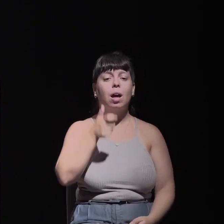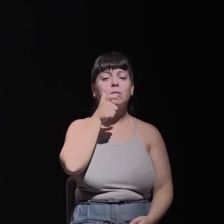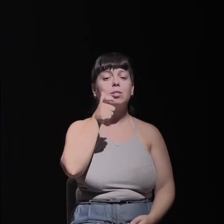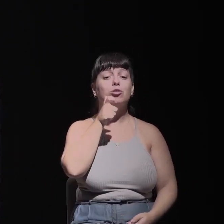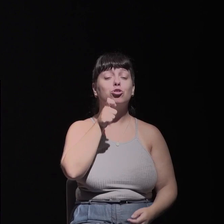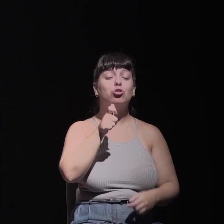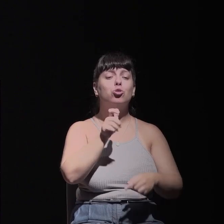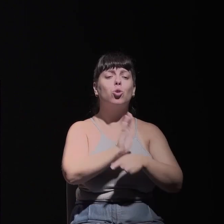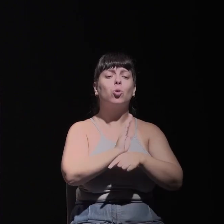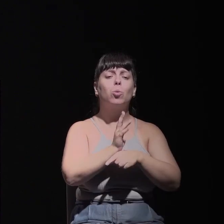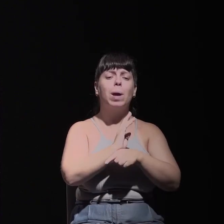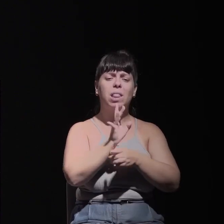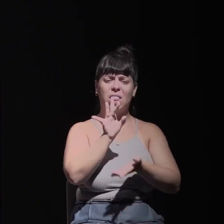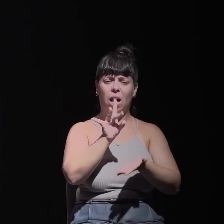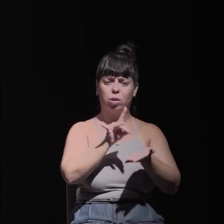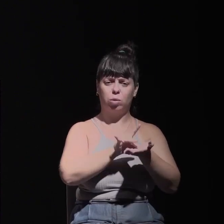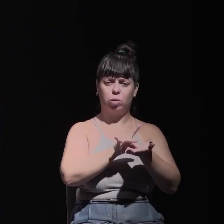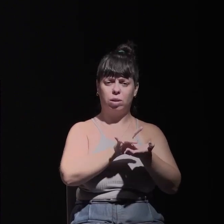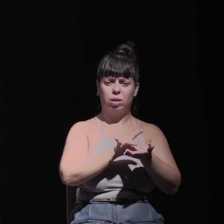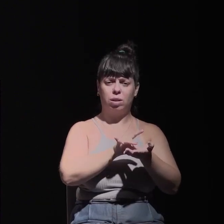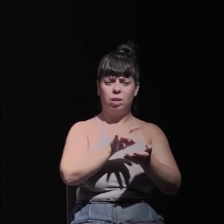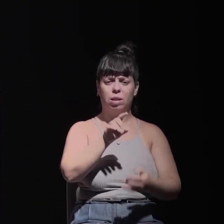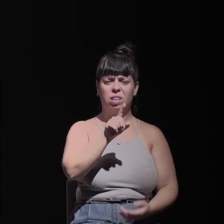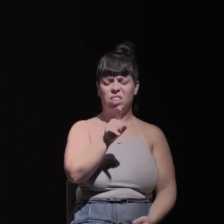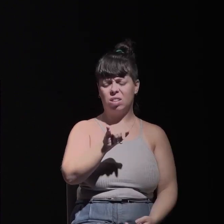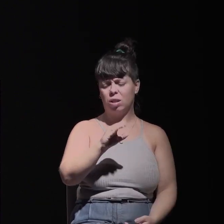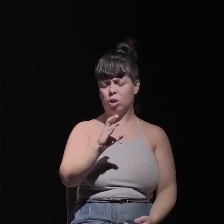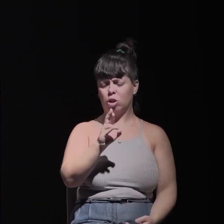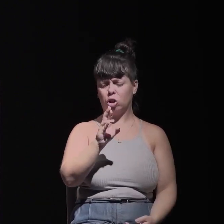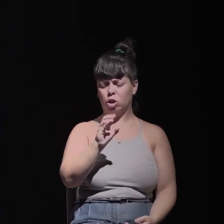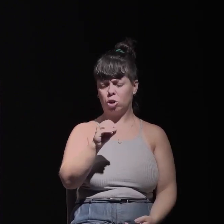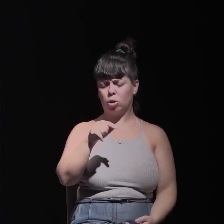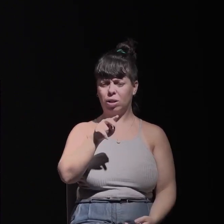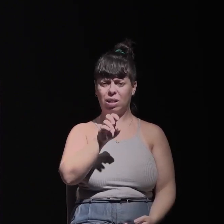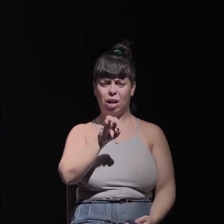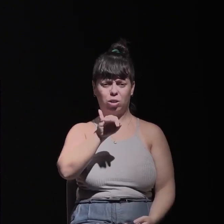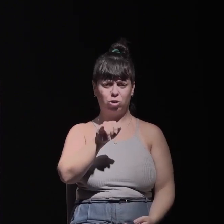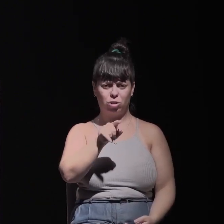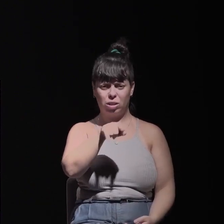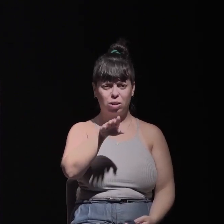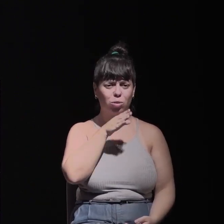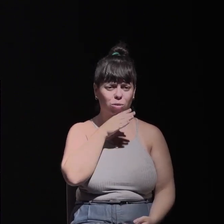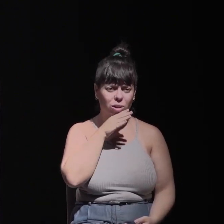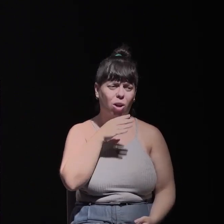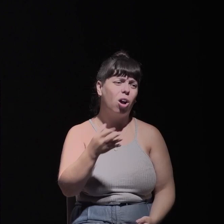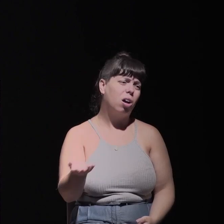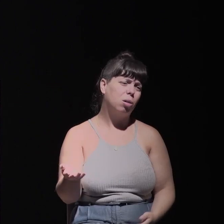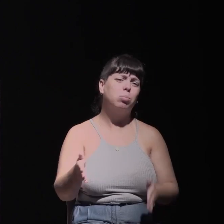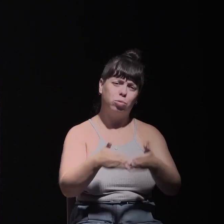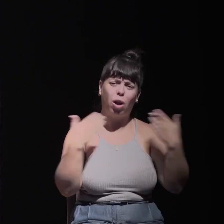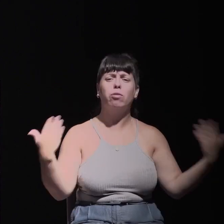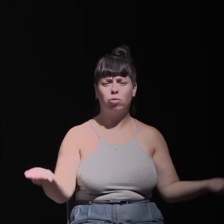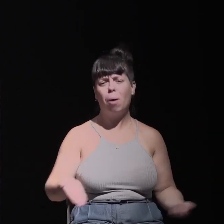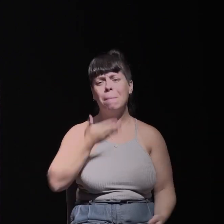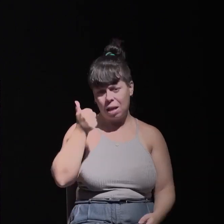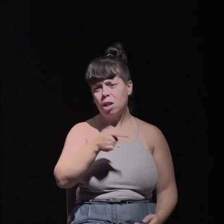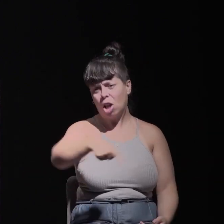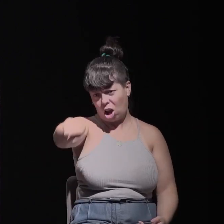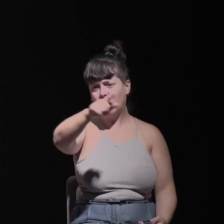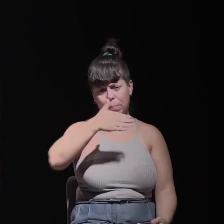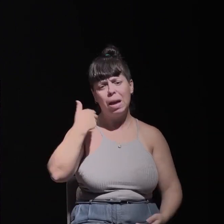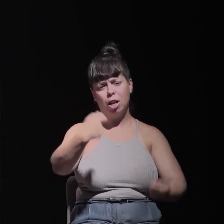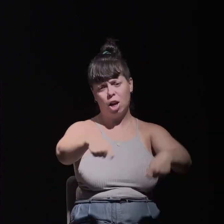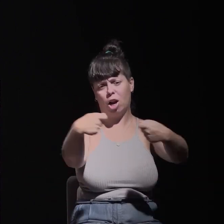junto aquele documentário dos Croquettes. Não sei se vocês conhecem. Gente, se não conhece, olha, falha de caráter, hein? É brincadeira. Vai